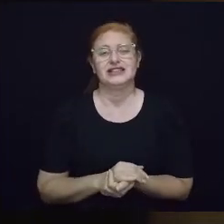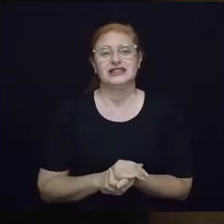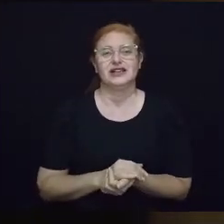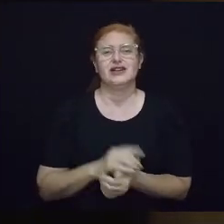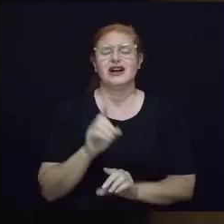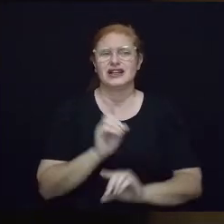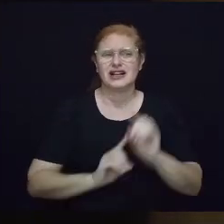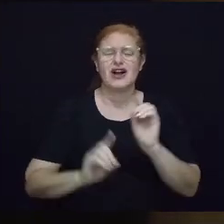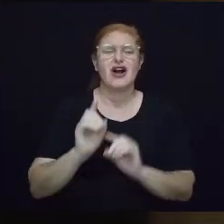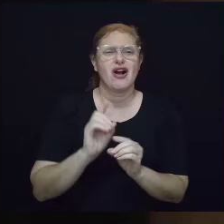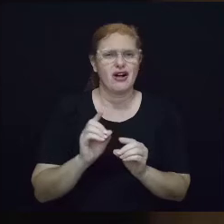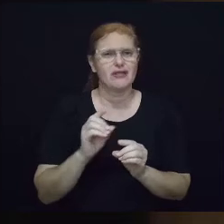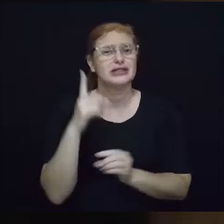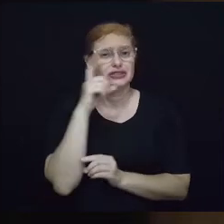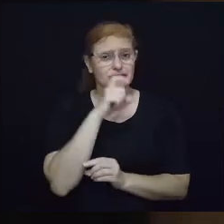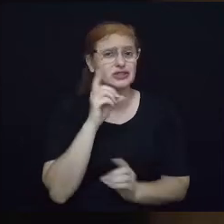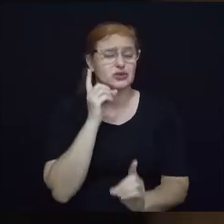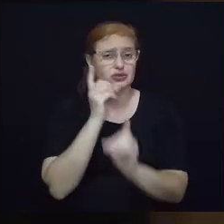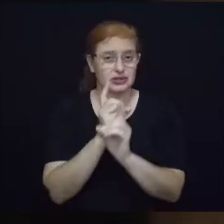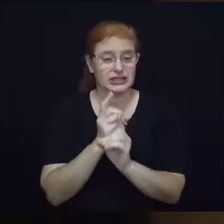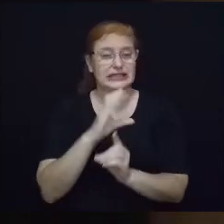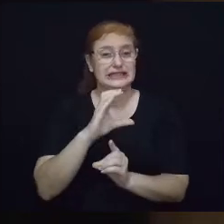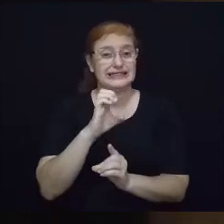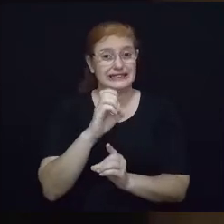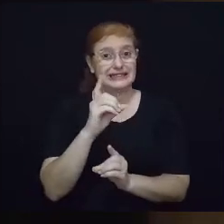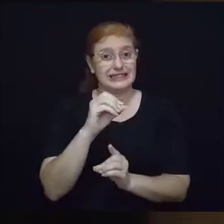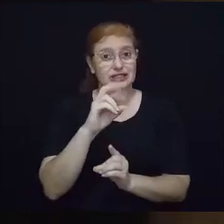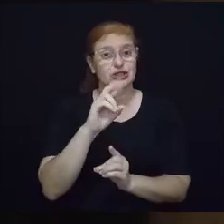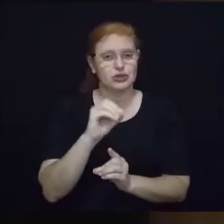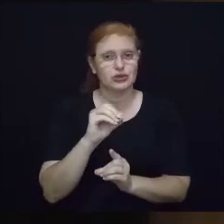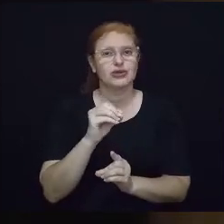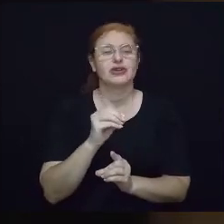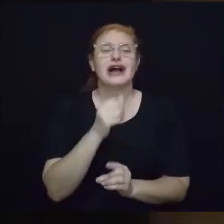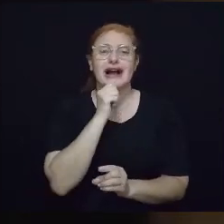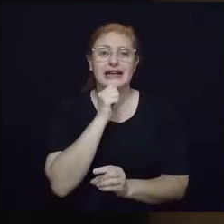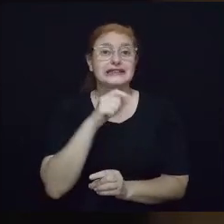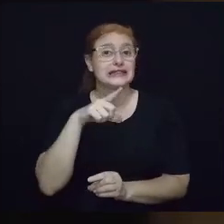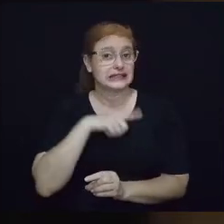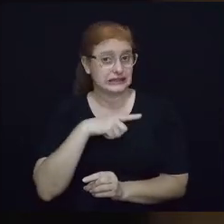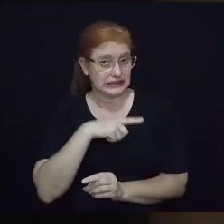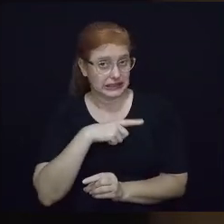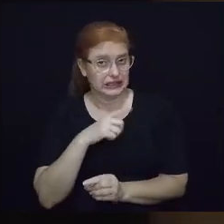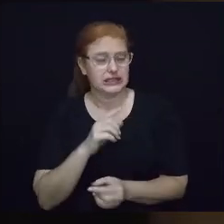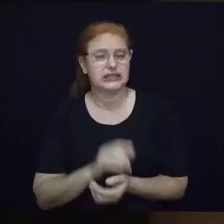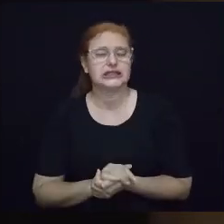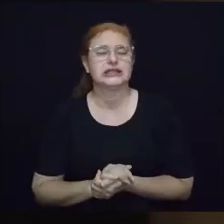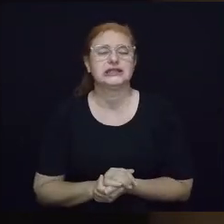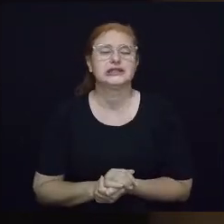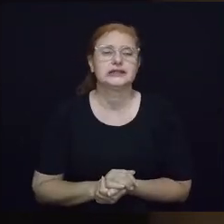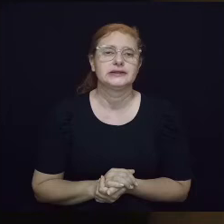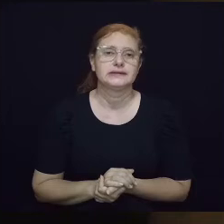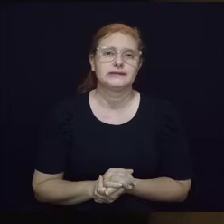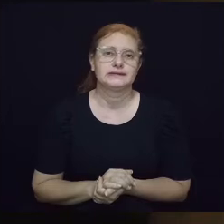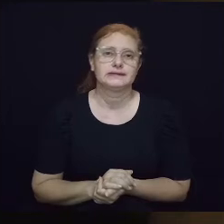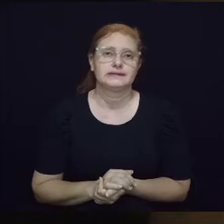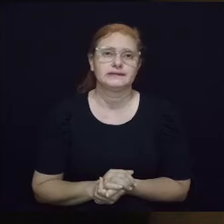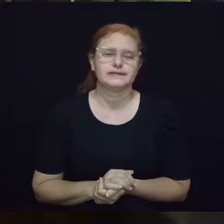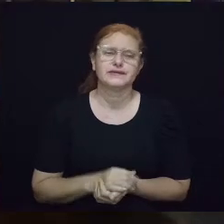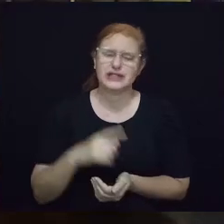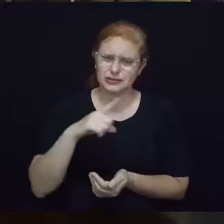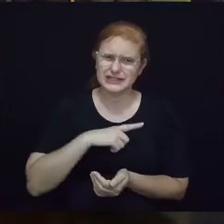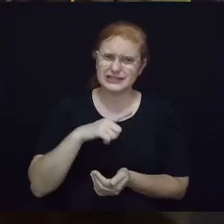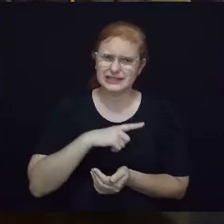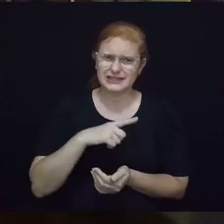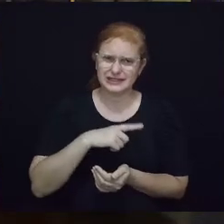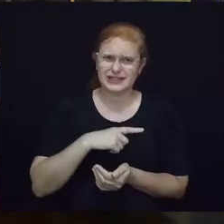consigo achar. E o cedro ainda tem. Mogno é corte proibido, mas eu ainda tenho bastante. E tu tens